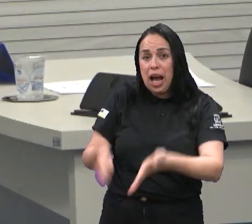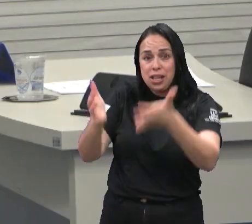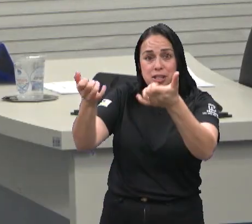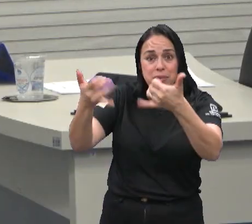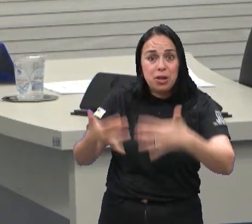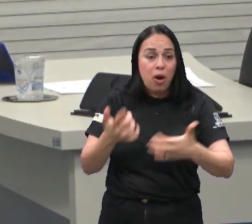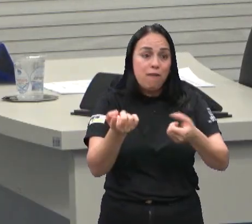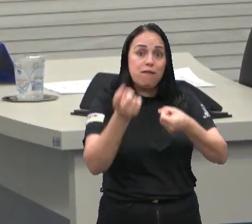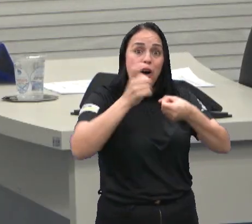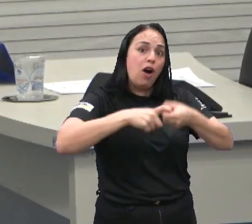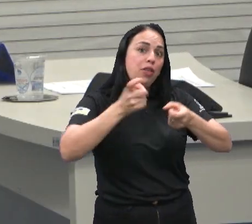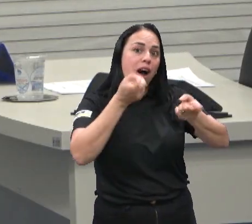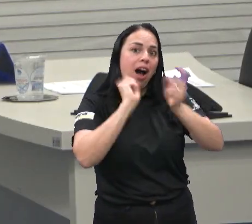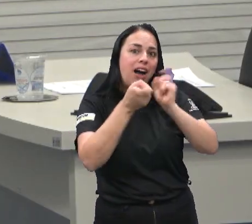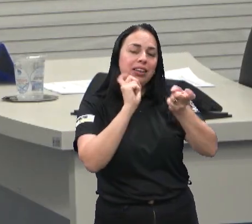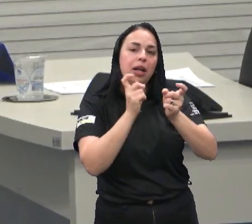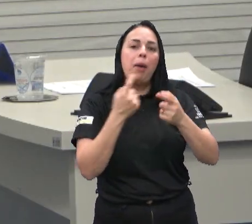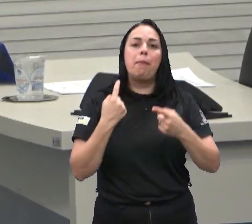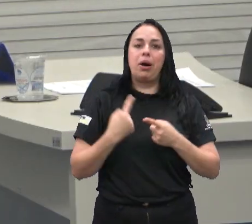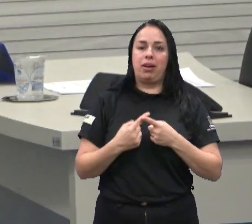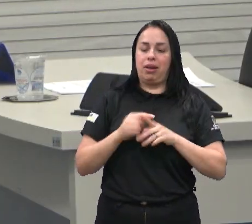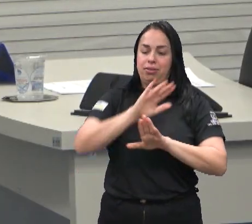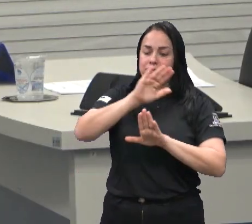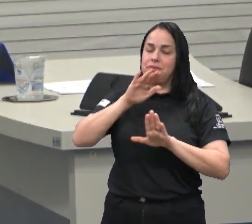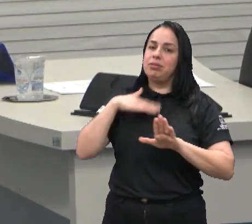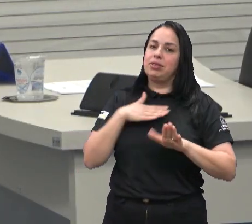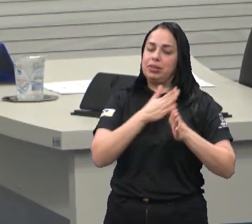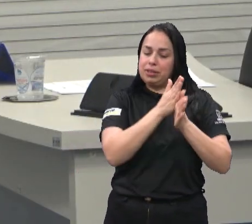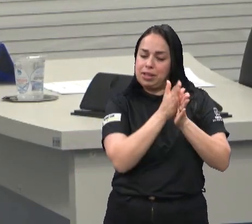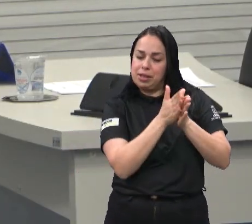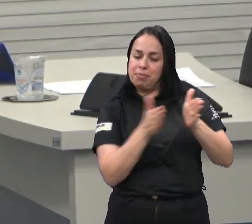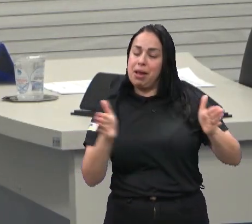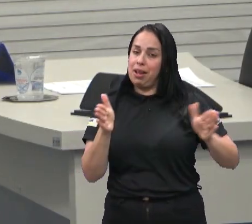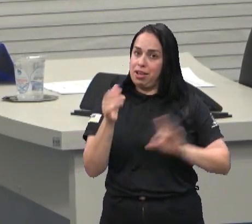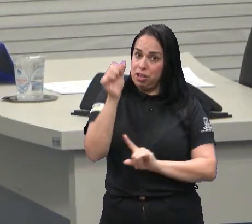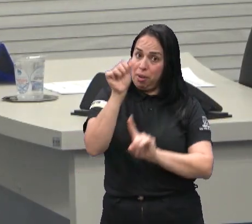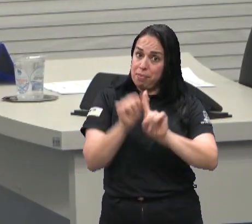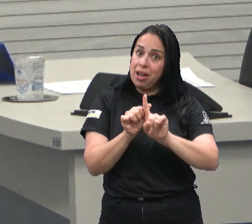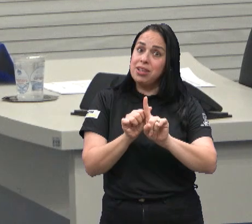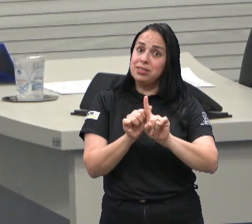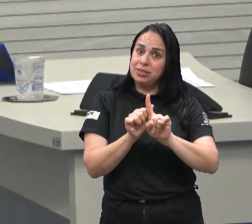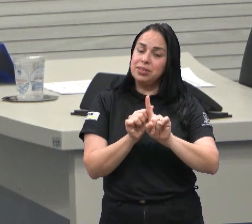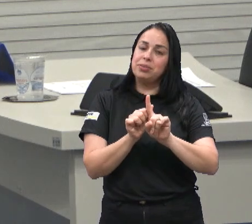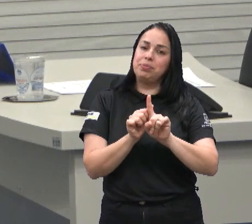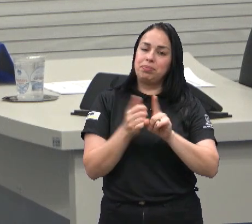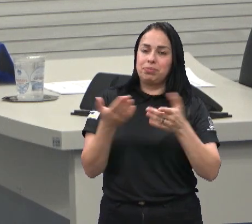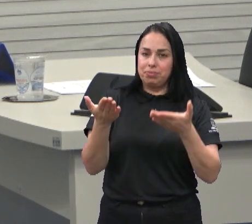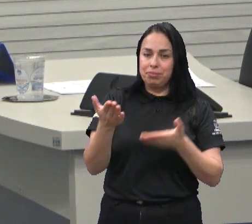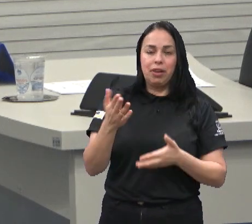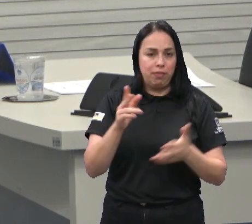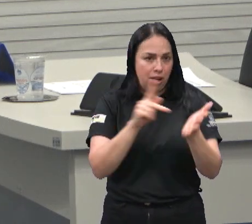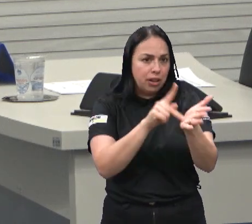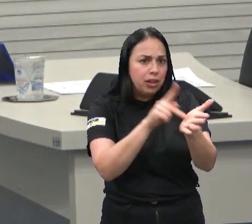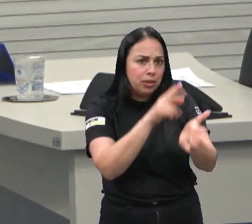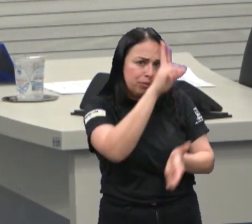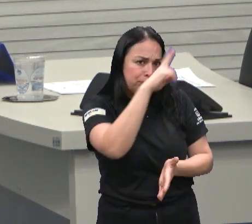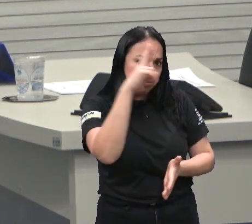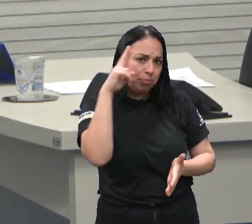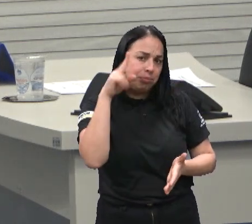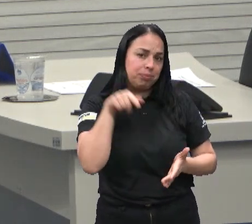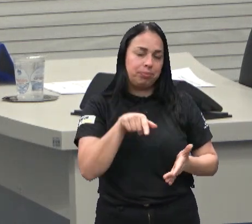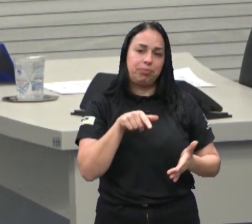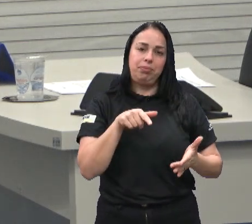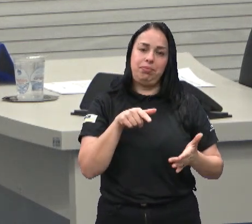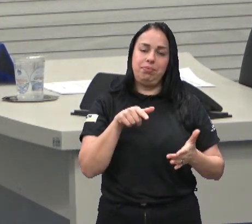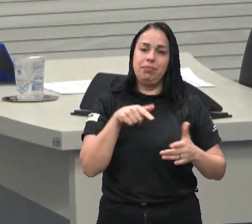sessões legislativas, porque nós acompanhamos durante esse mês, né, vereador Roberto Chagas, quanto que essa casa,